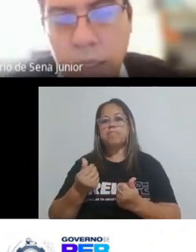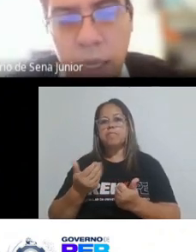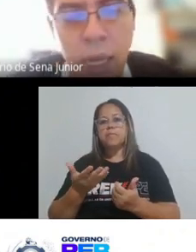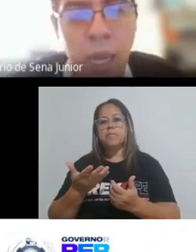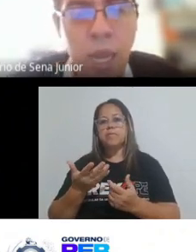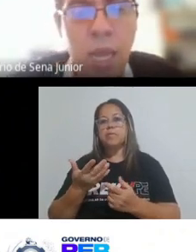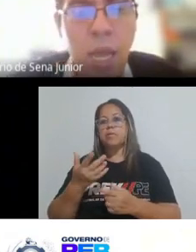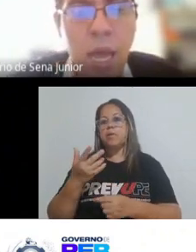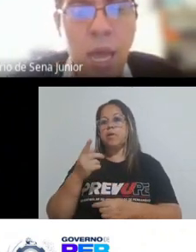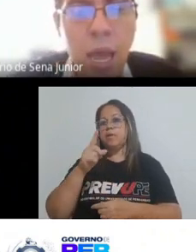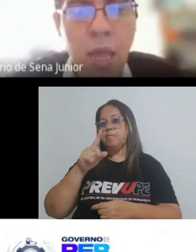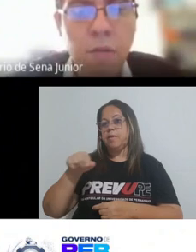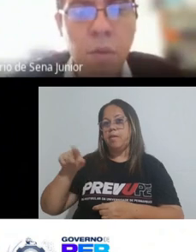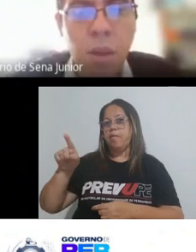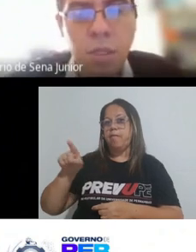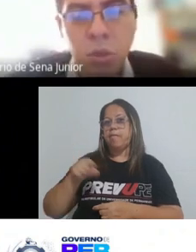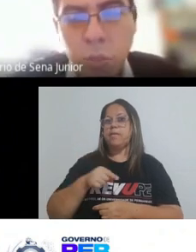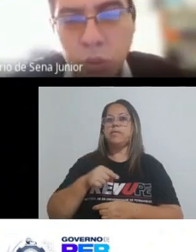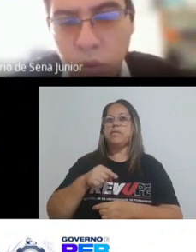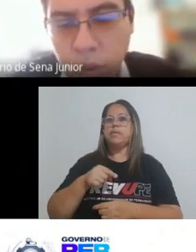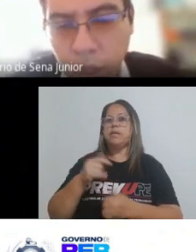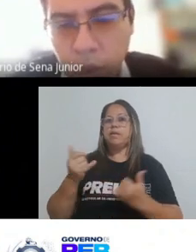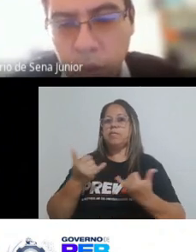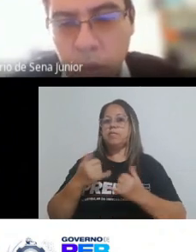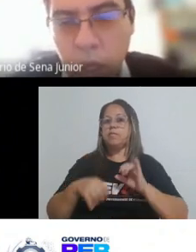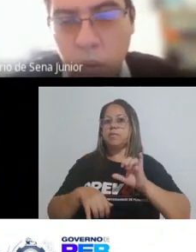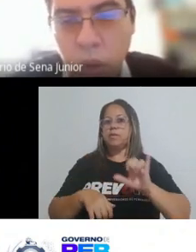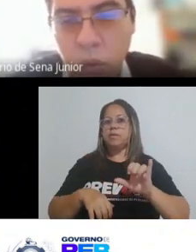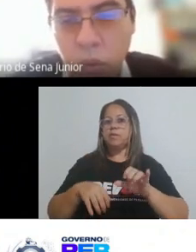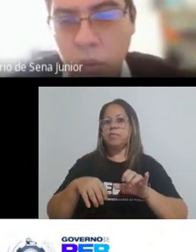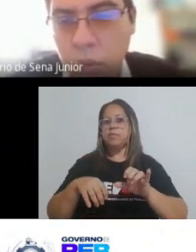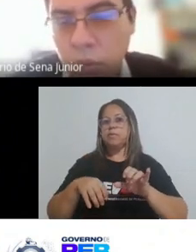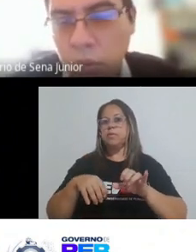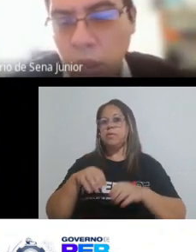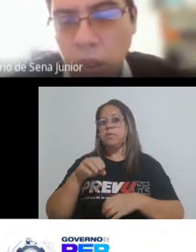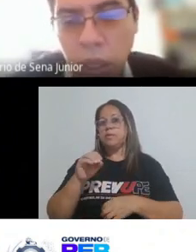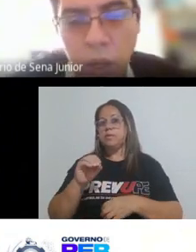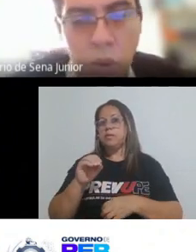cancelar a informação Y zero da qual